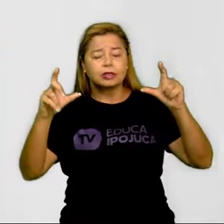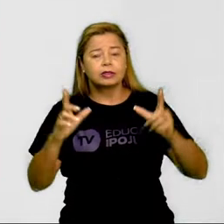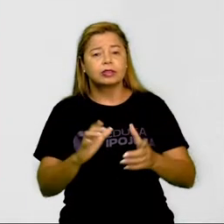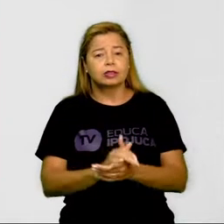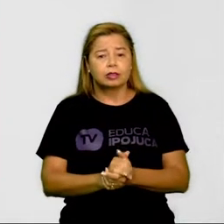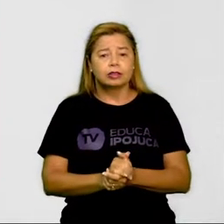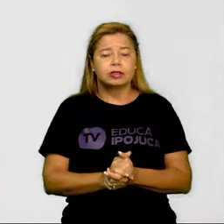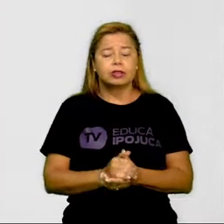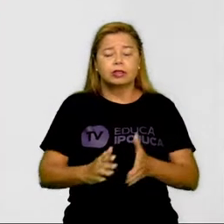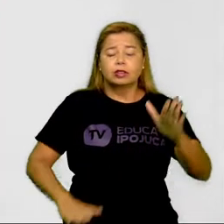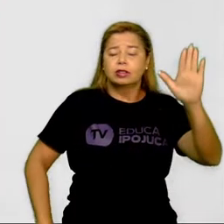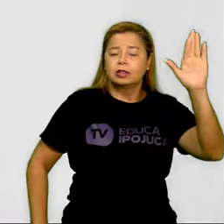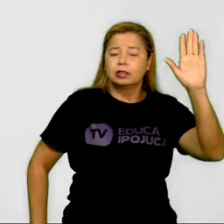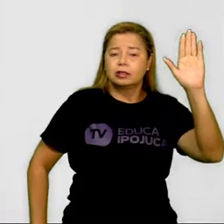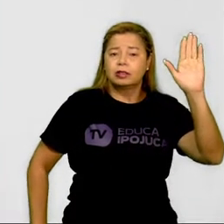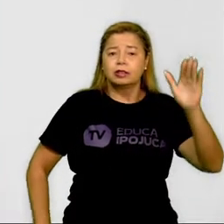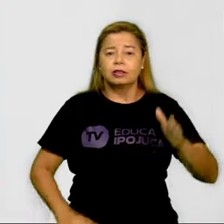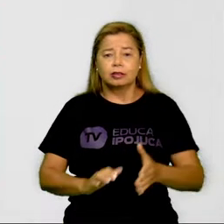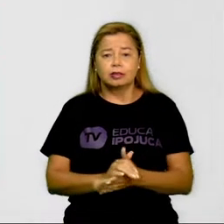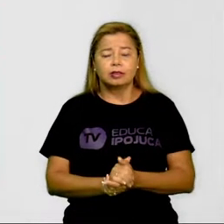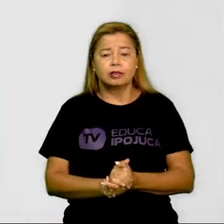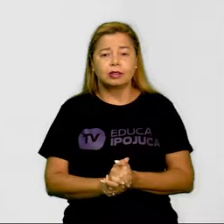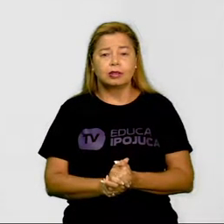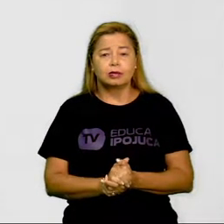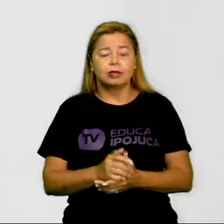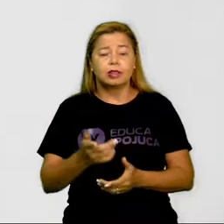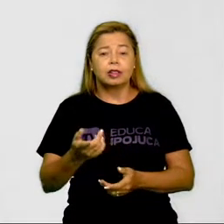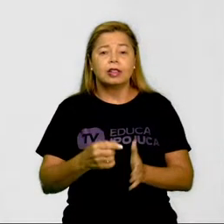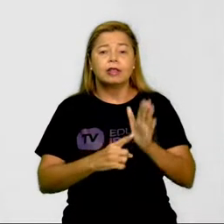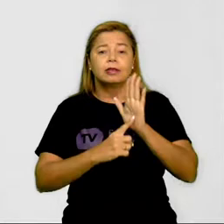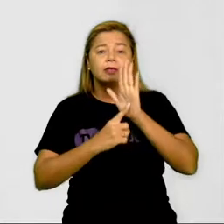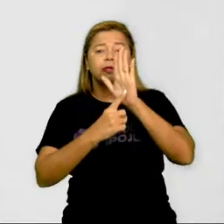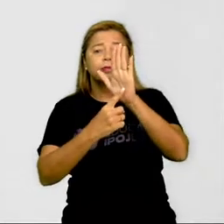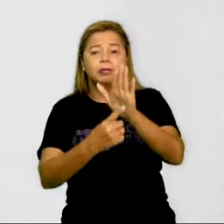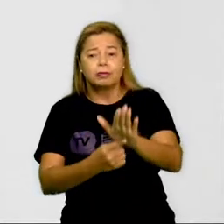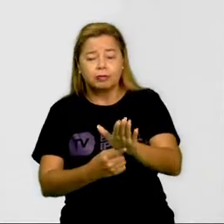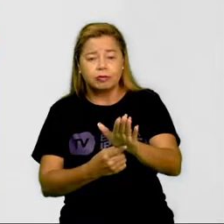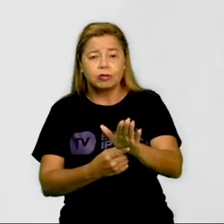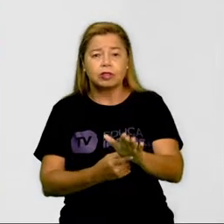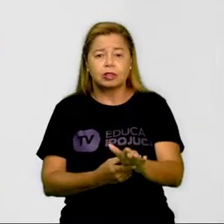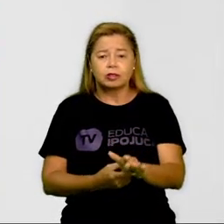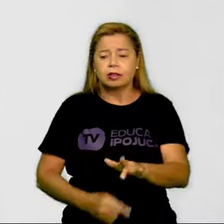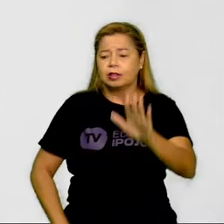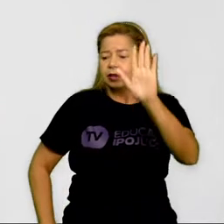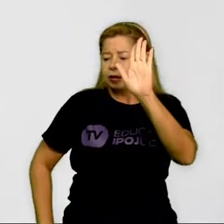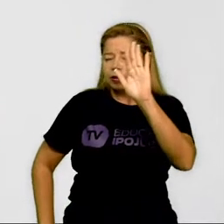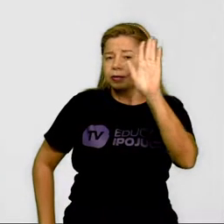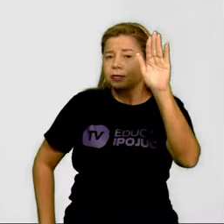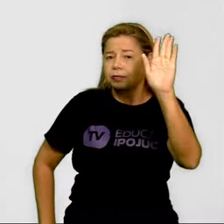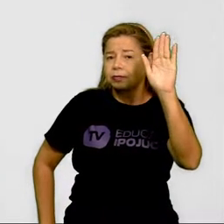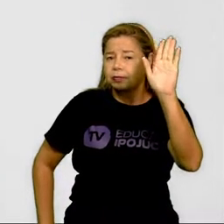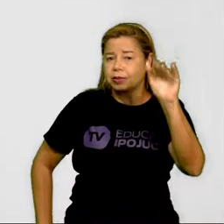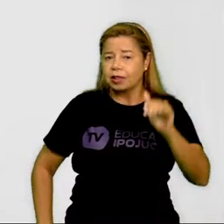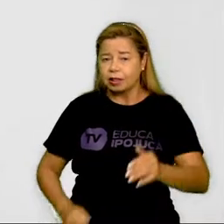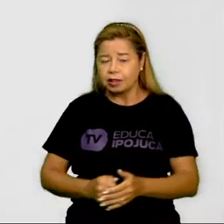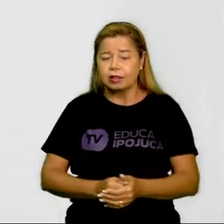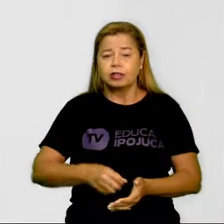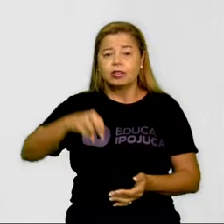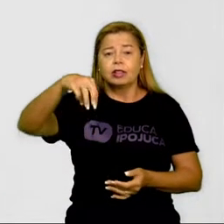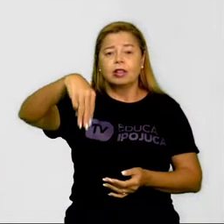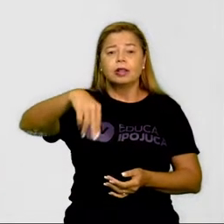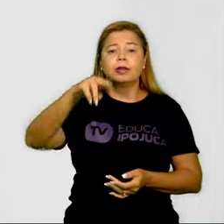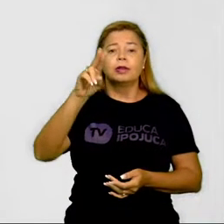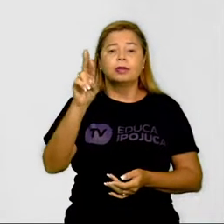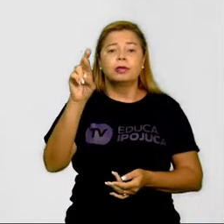nosso litoral, apontando aqui a parte de nossas praias, né? Praia do Muro Alto,